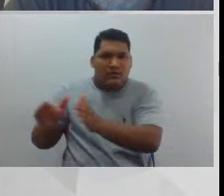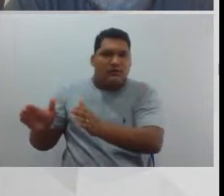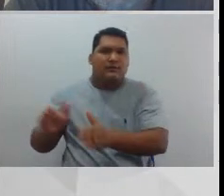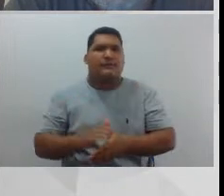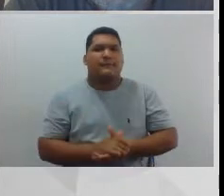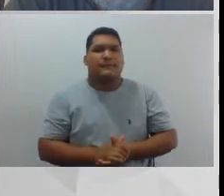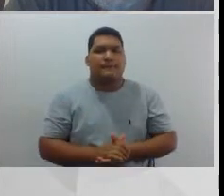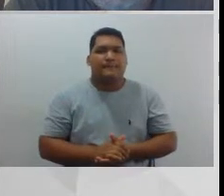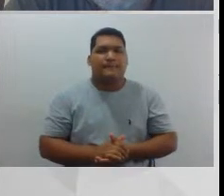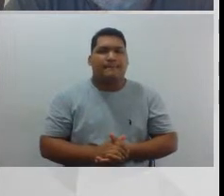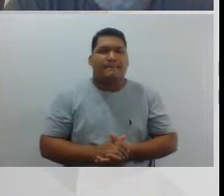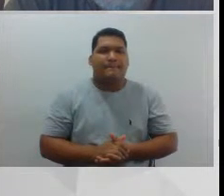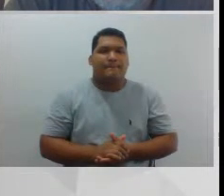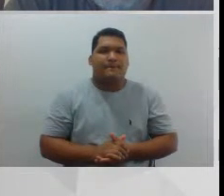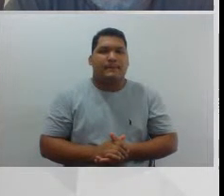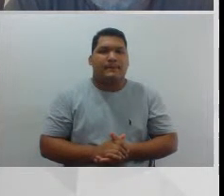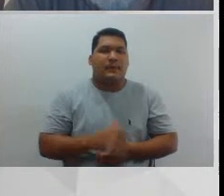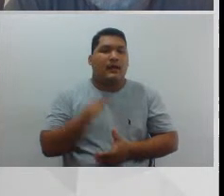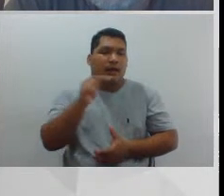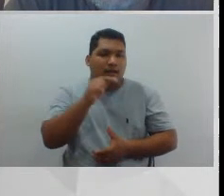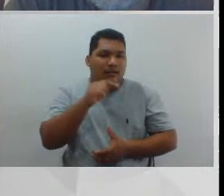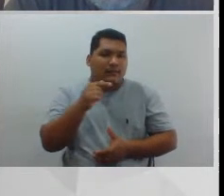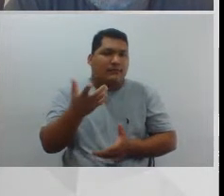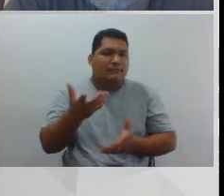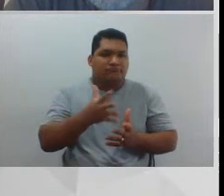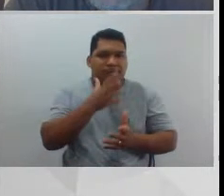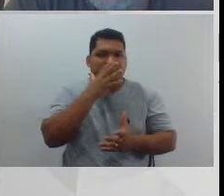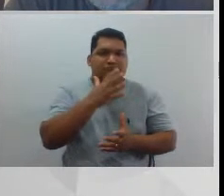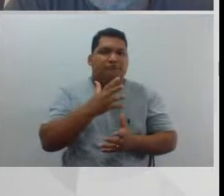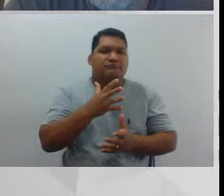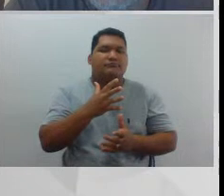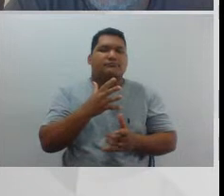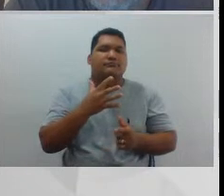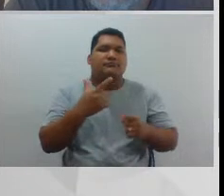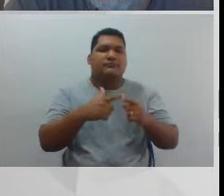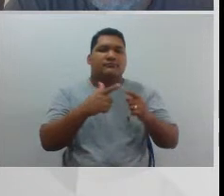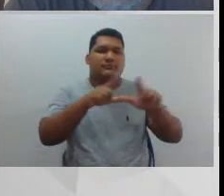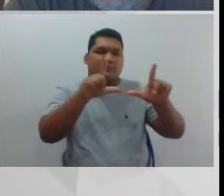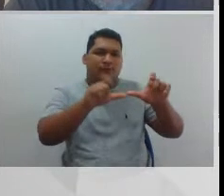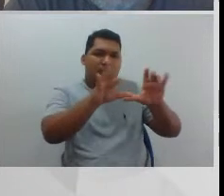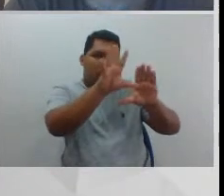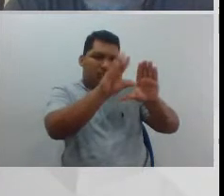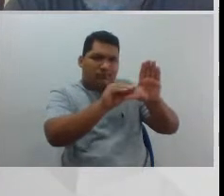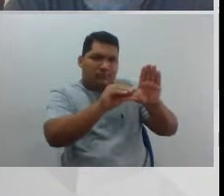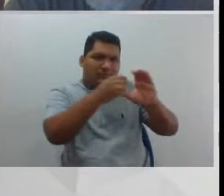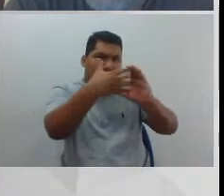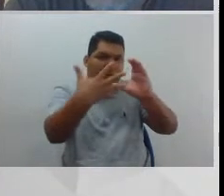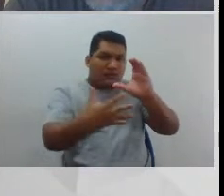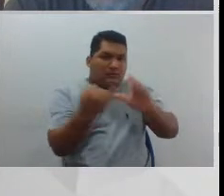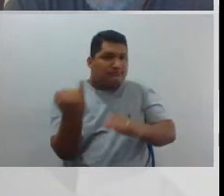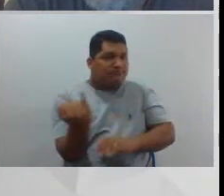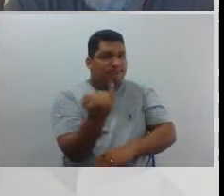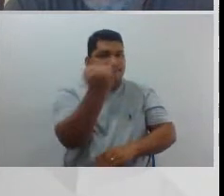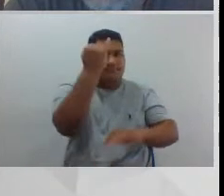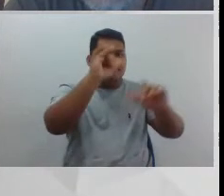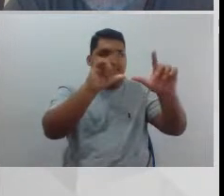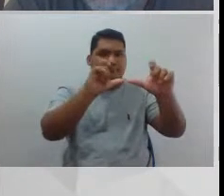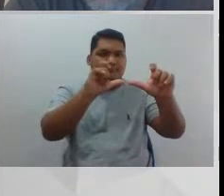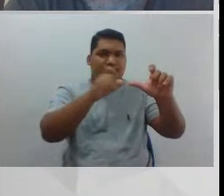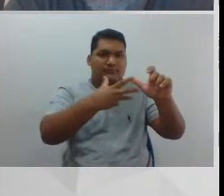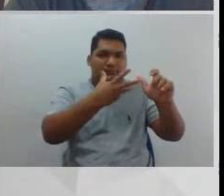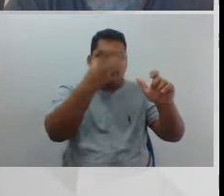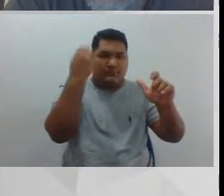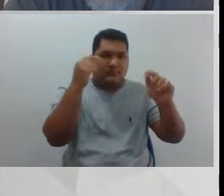tem de interessante? Ela extrai as características mais importantes da imagem. Então, esquece o que não é importante, se